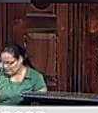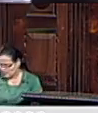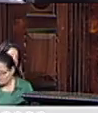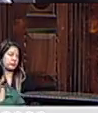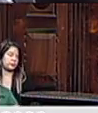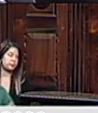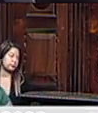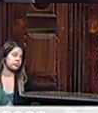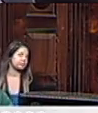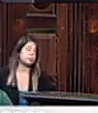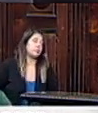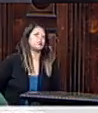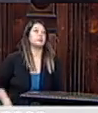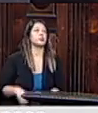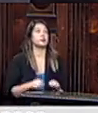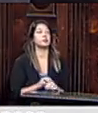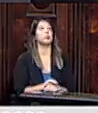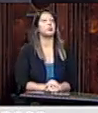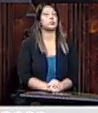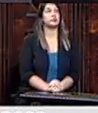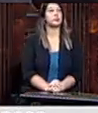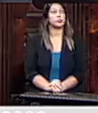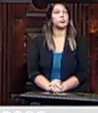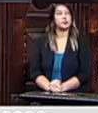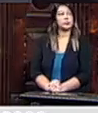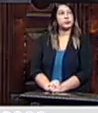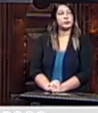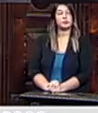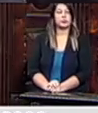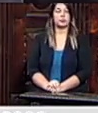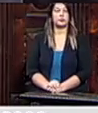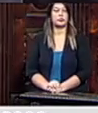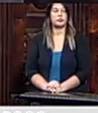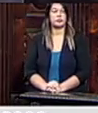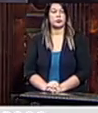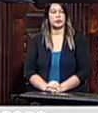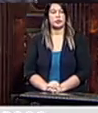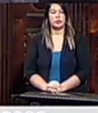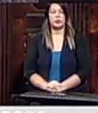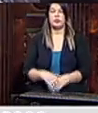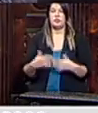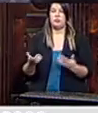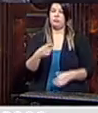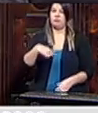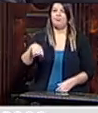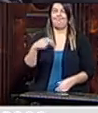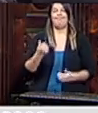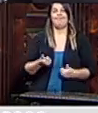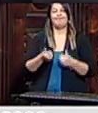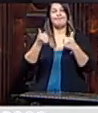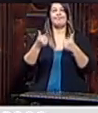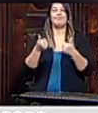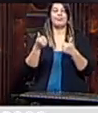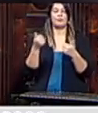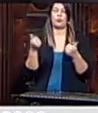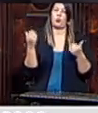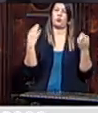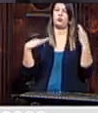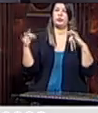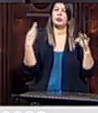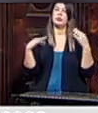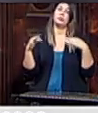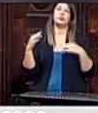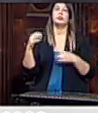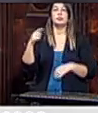5. Os autores, obviamente, buscando o melhor para o turismo no estado do Rio de